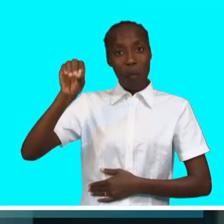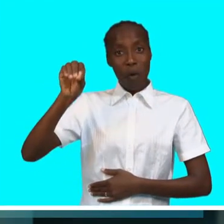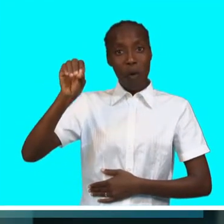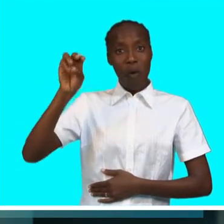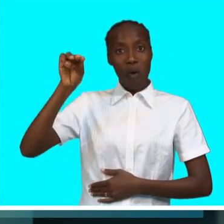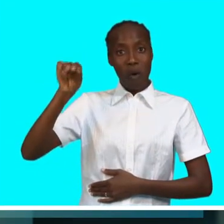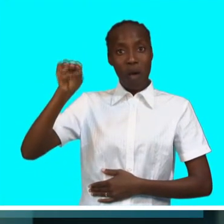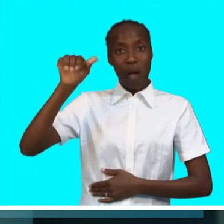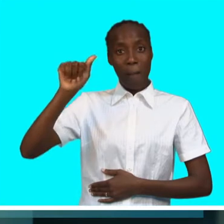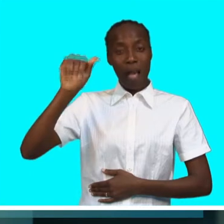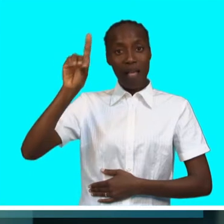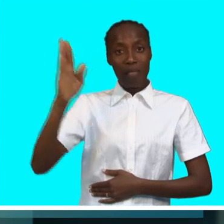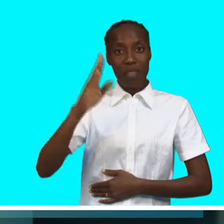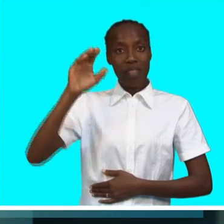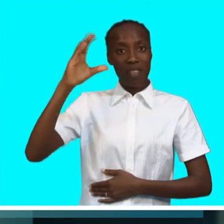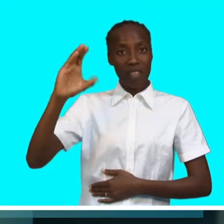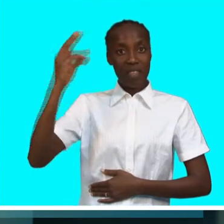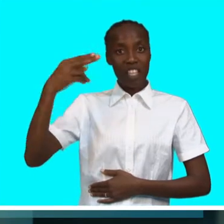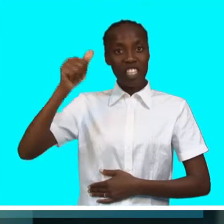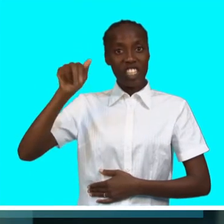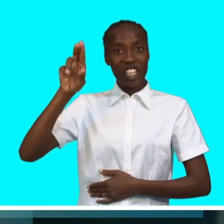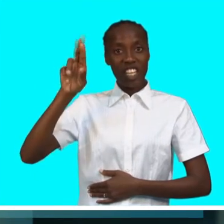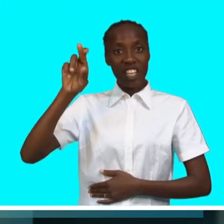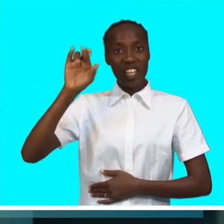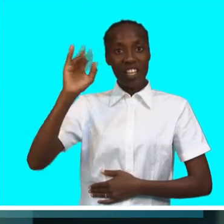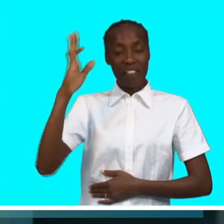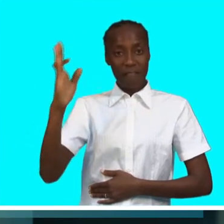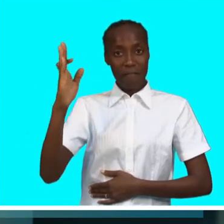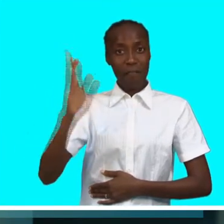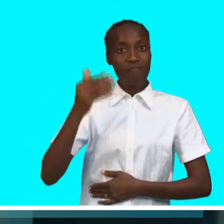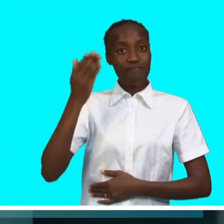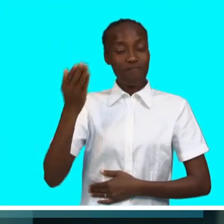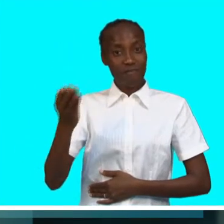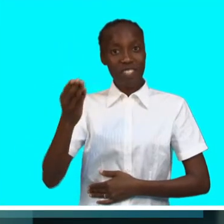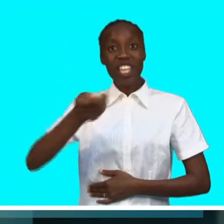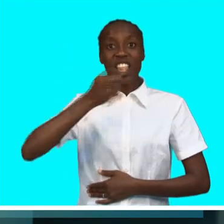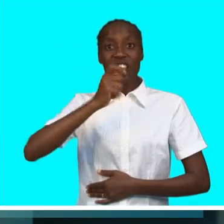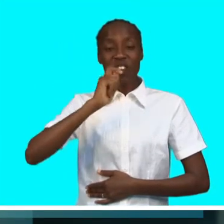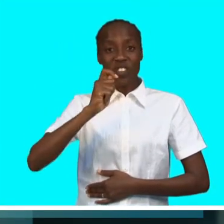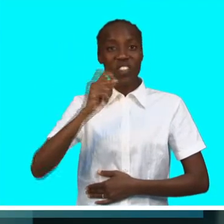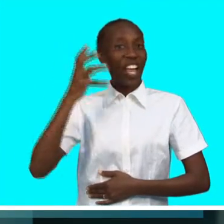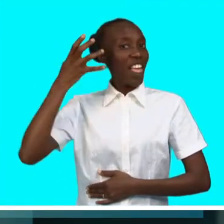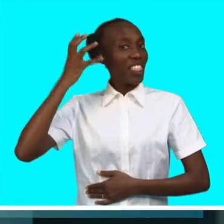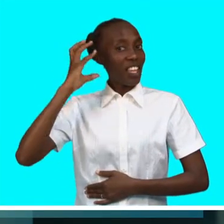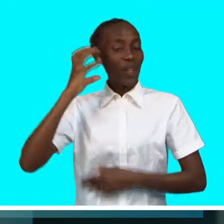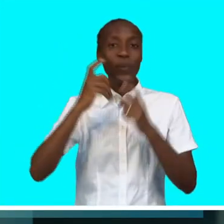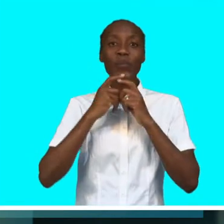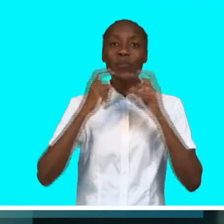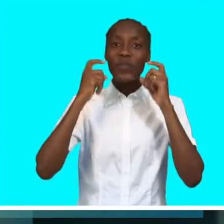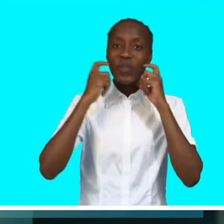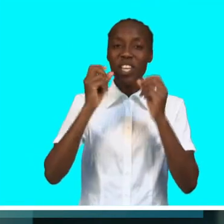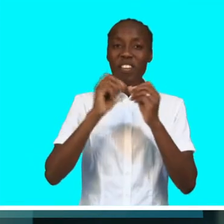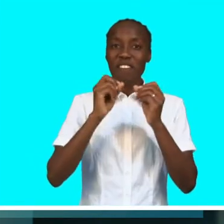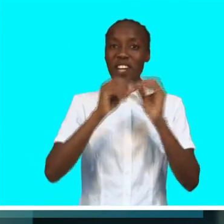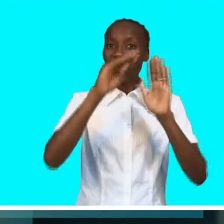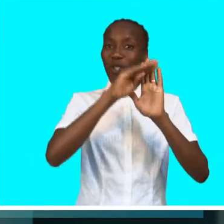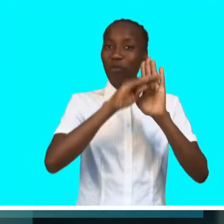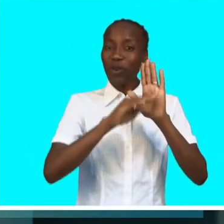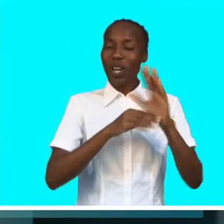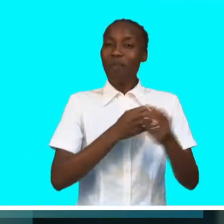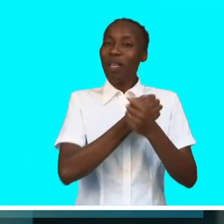Momad Sharif, não é? Aquele locutor da Rádio Moçambique e faz um programa